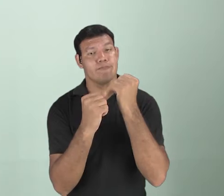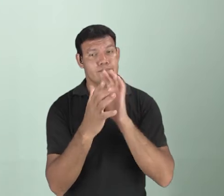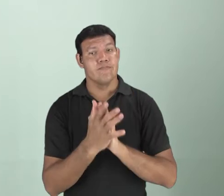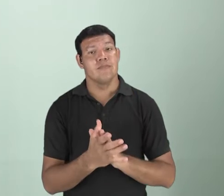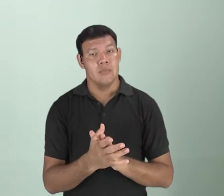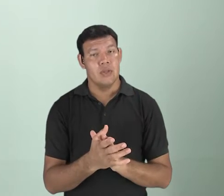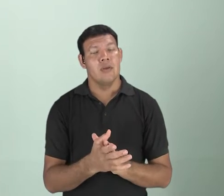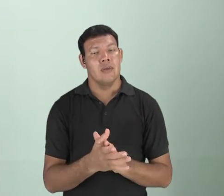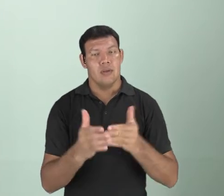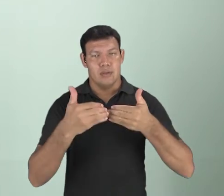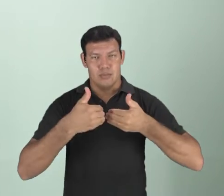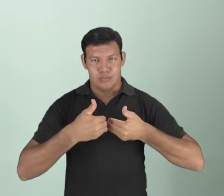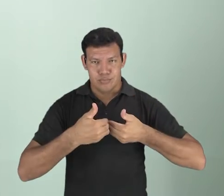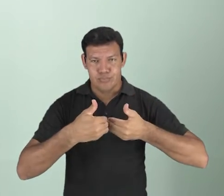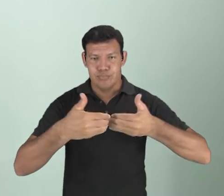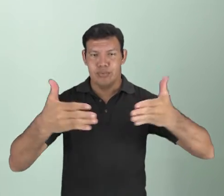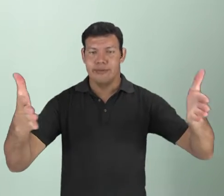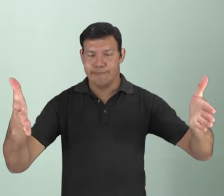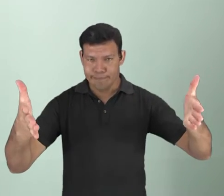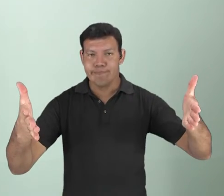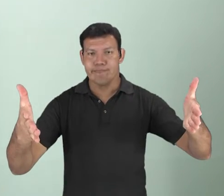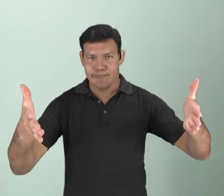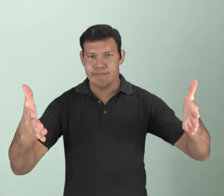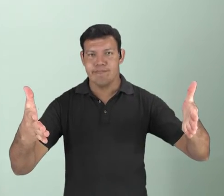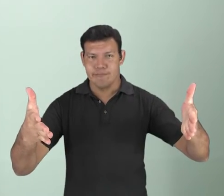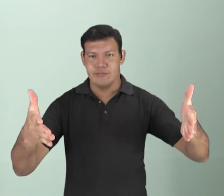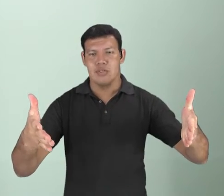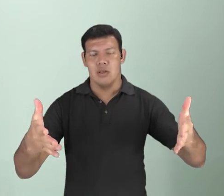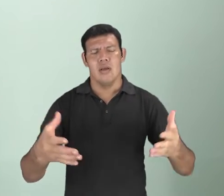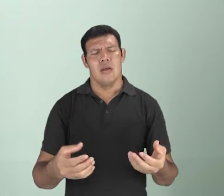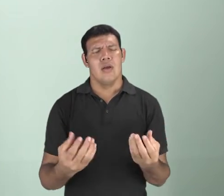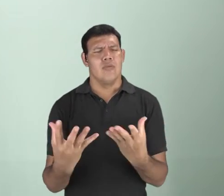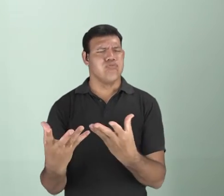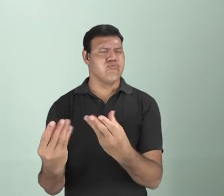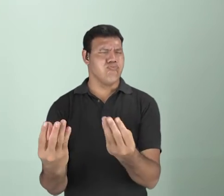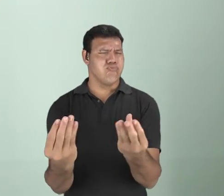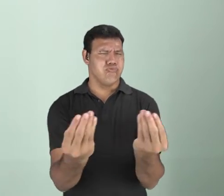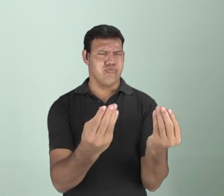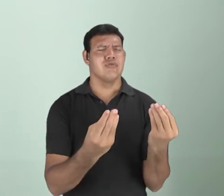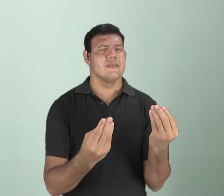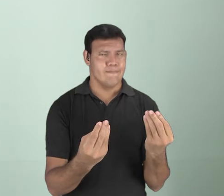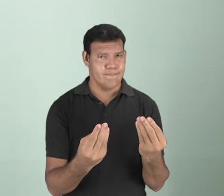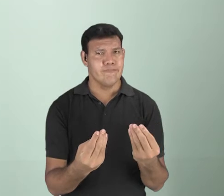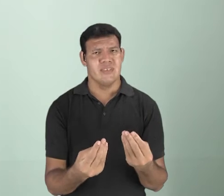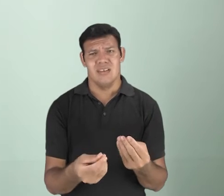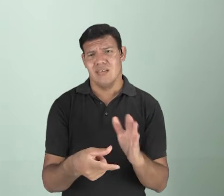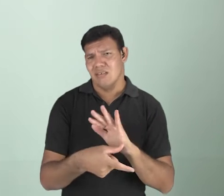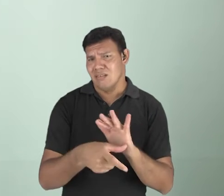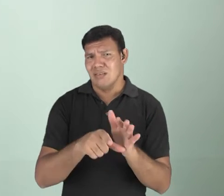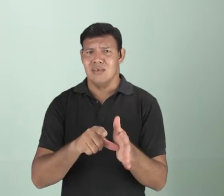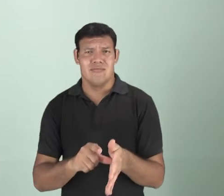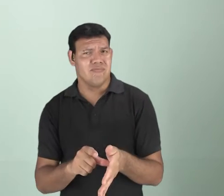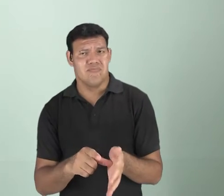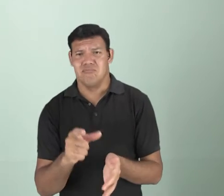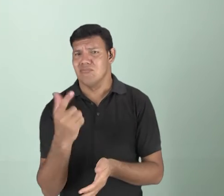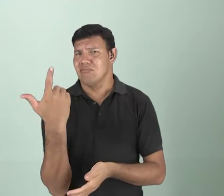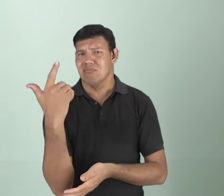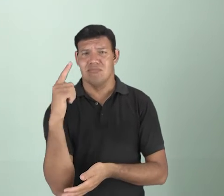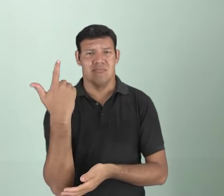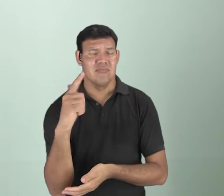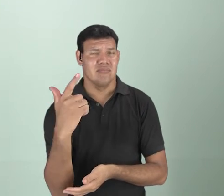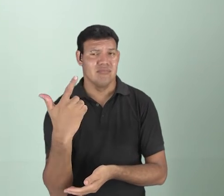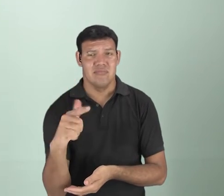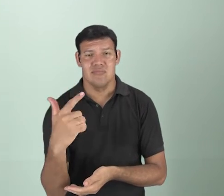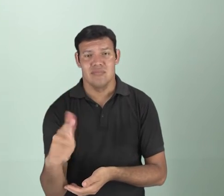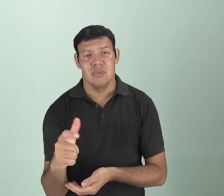ele inaugurou essa produção em larga escala que até então não era tão comum naquela época.